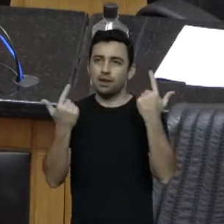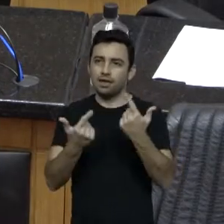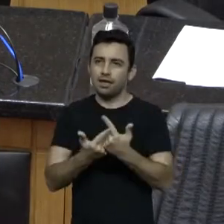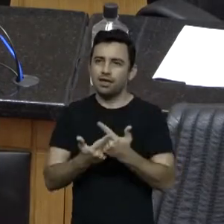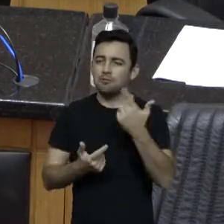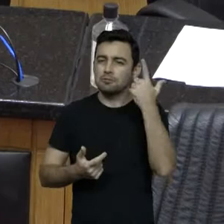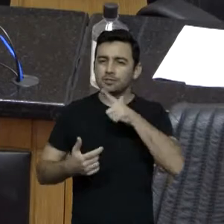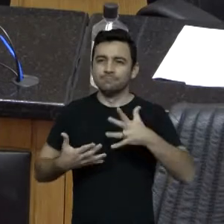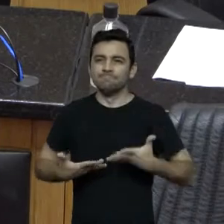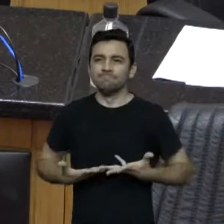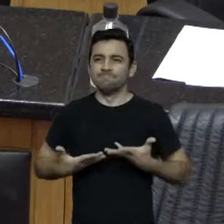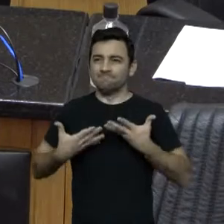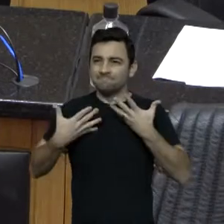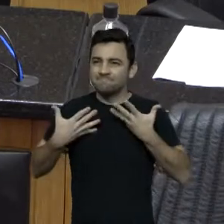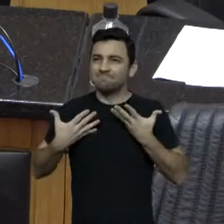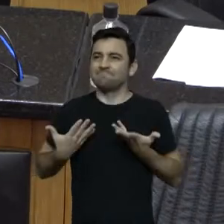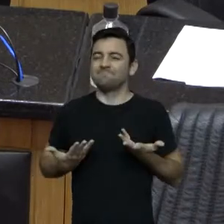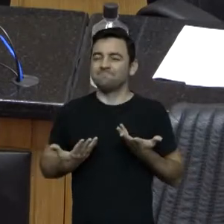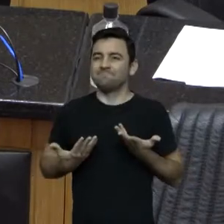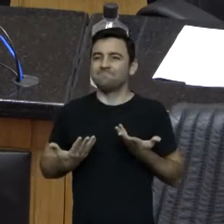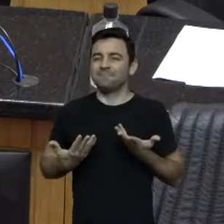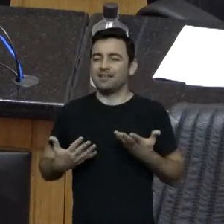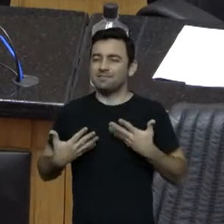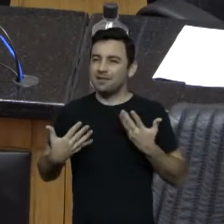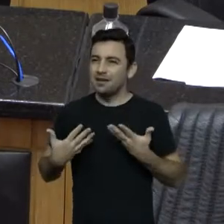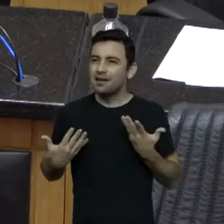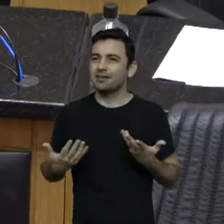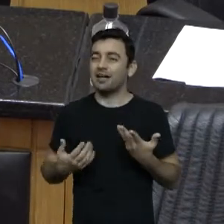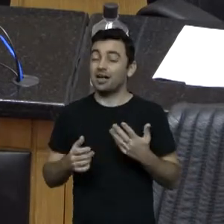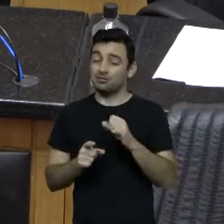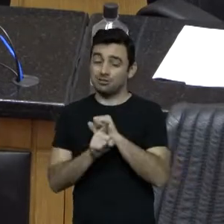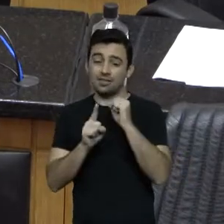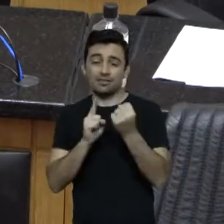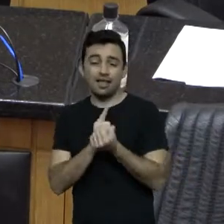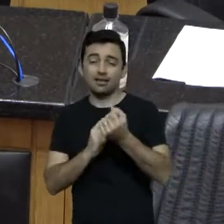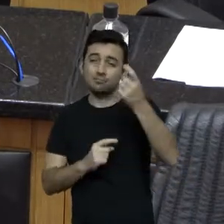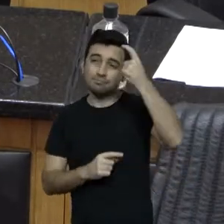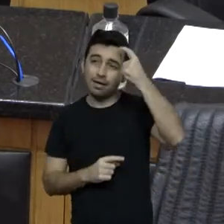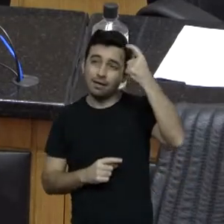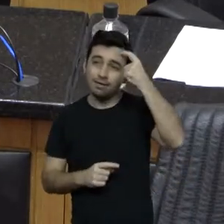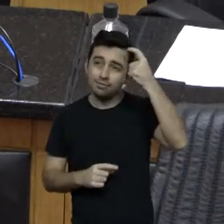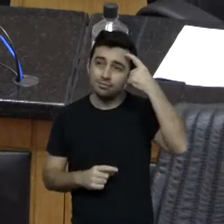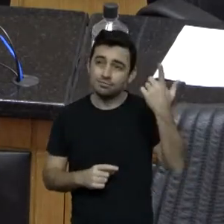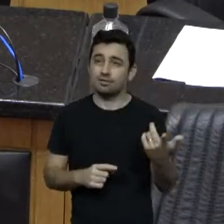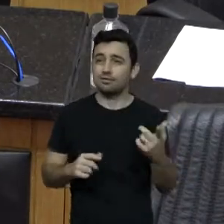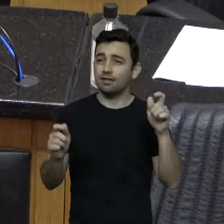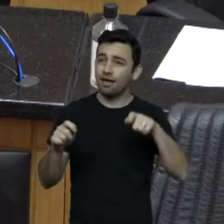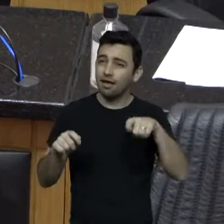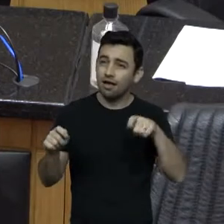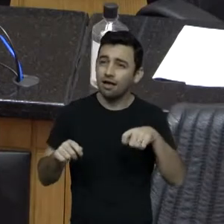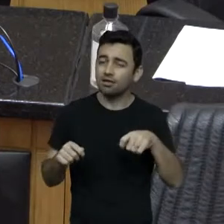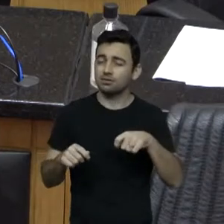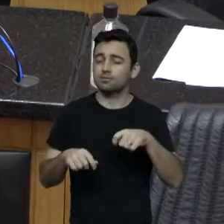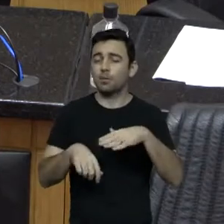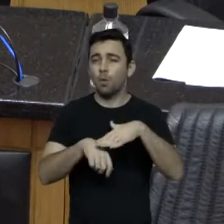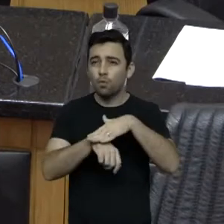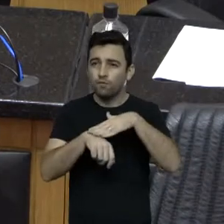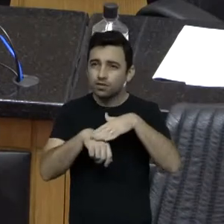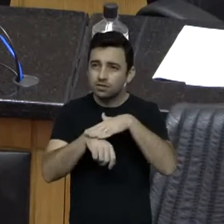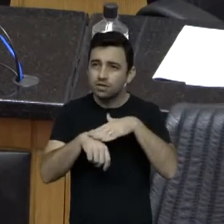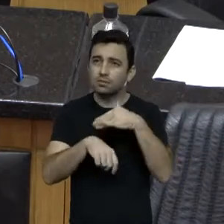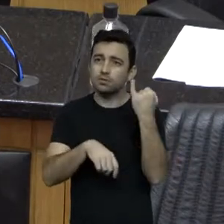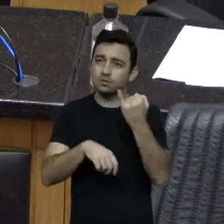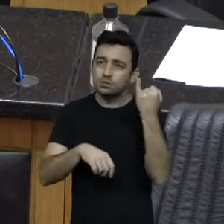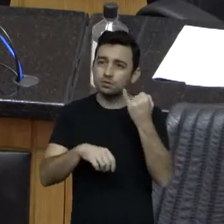vem e renovado daquilo que a sociedade está pensando e aquilo que é a nossa missão se nós não conversamos com a população não